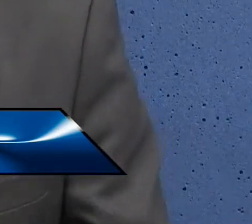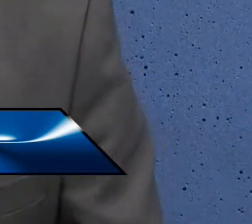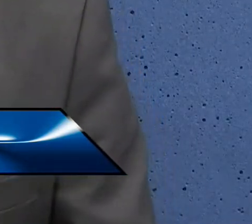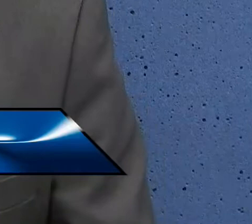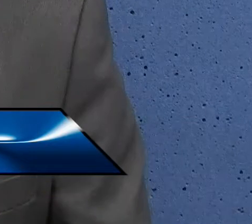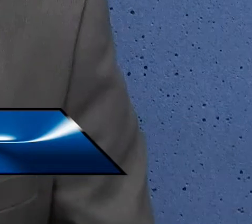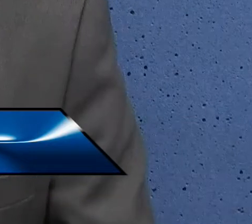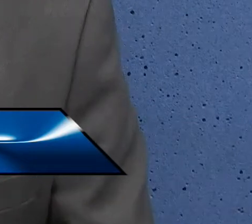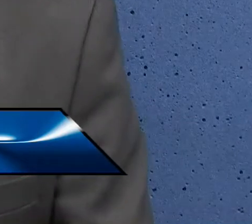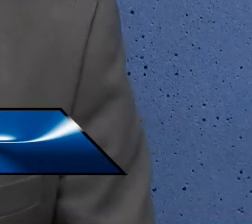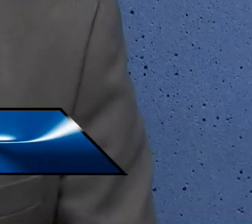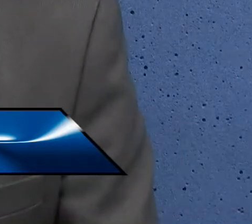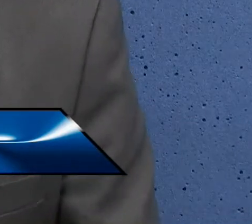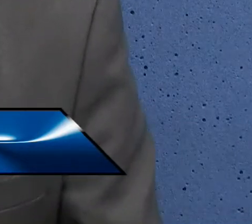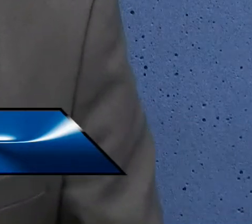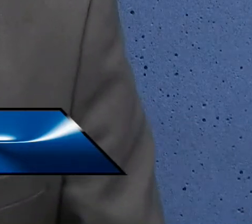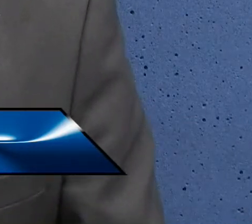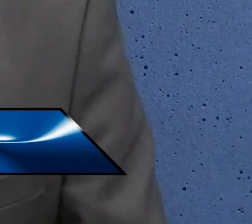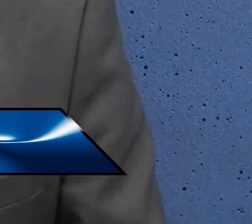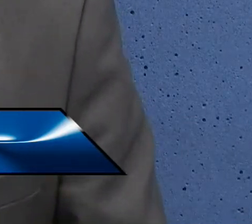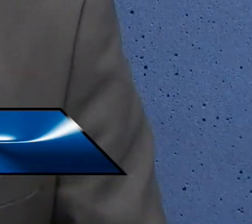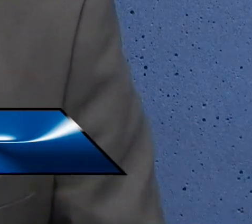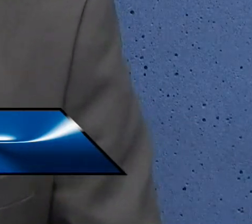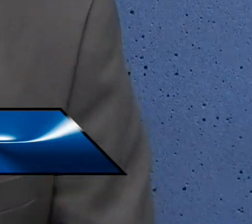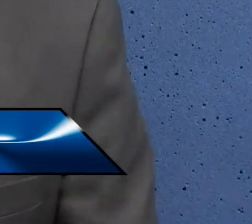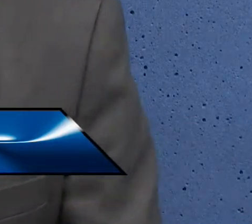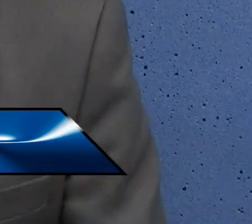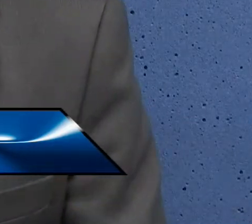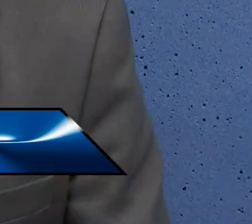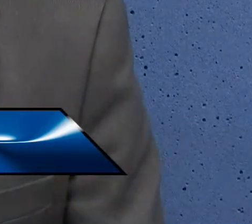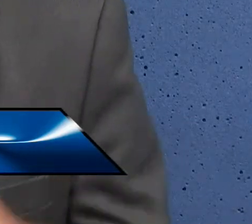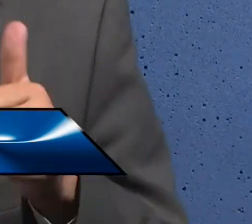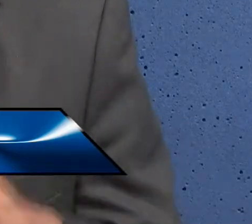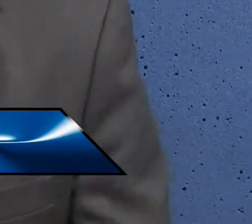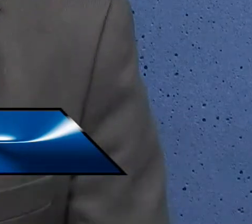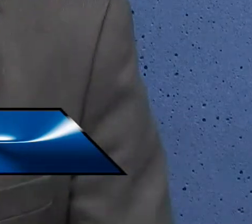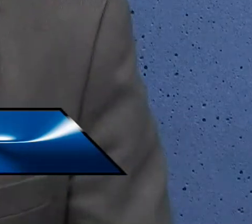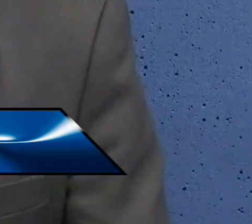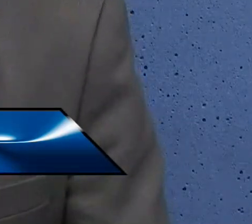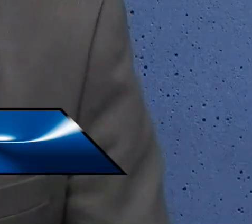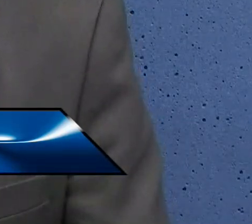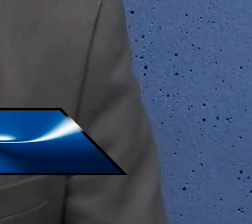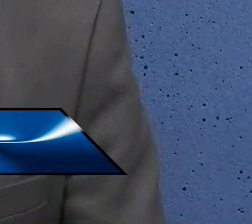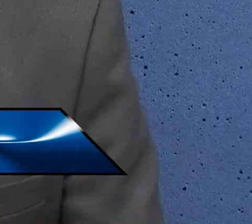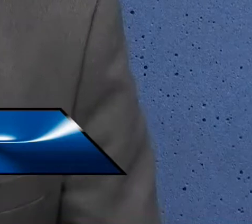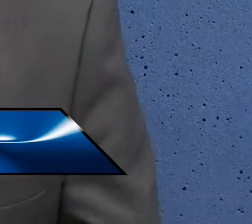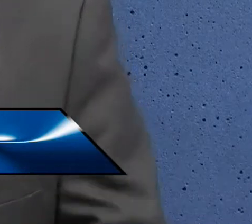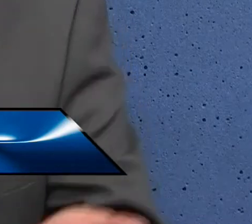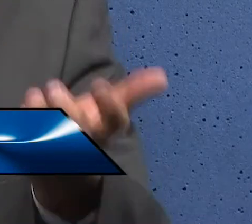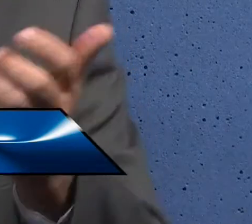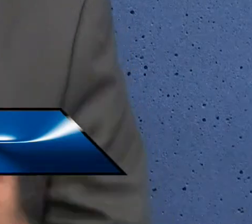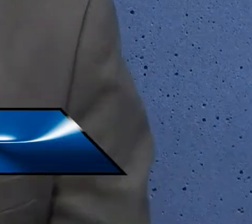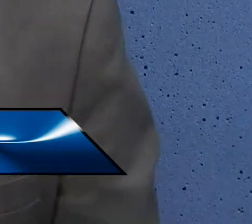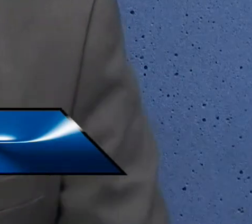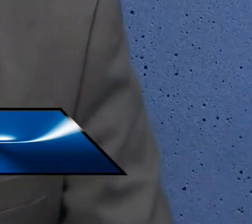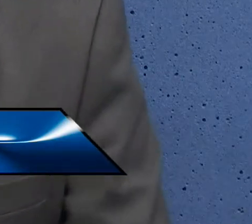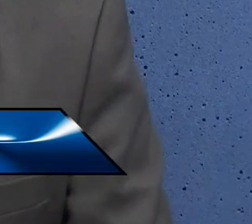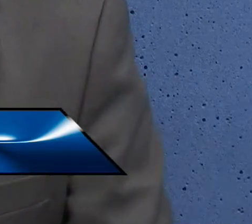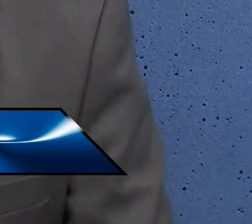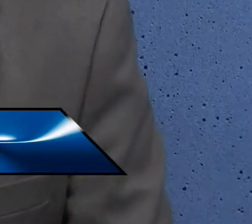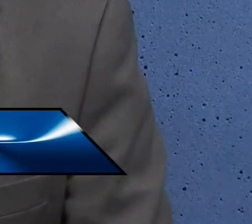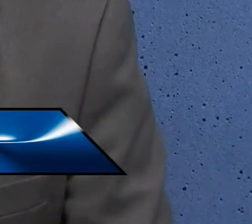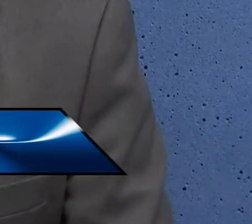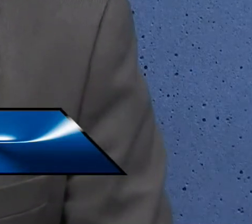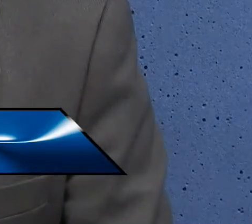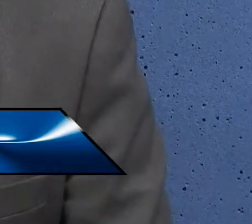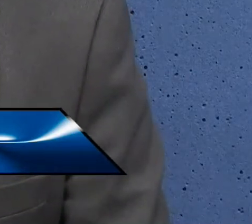alguns números de alguns documentos e você consegue ter total acesso em casa, que é o mais importante. E várias outras leis que ela